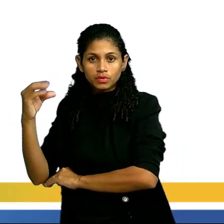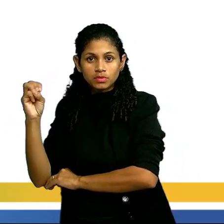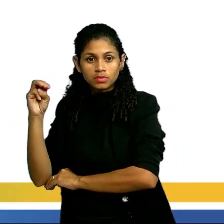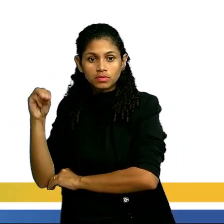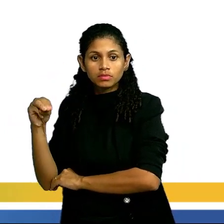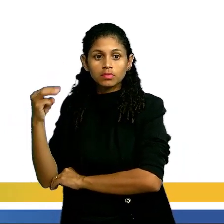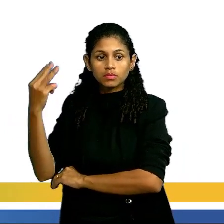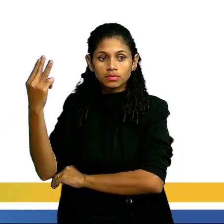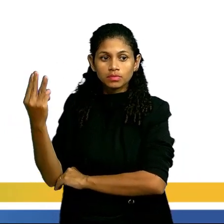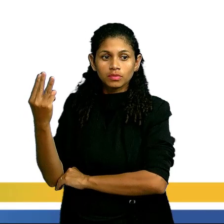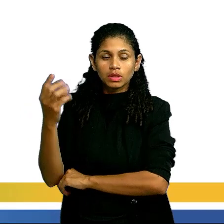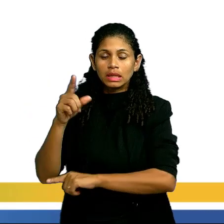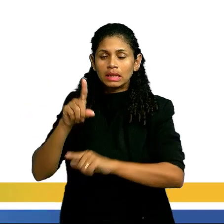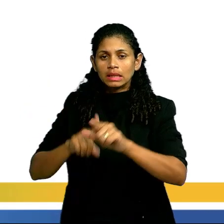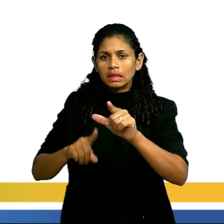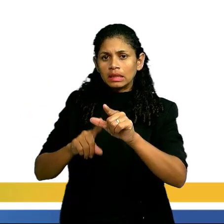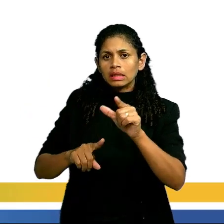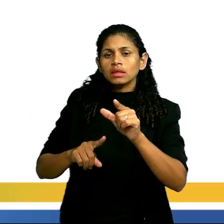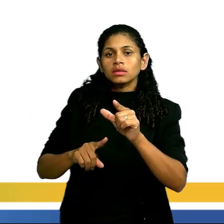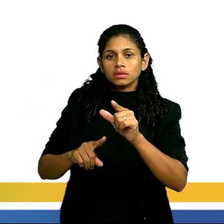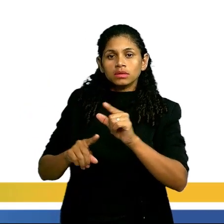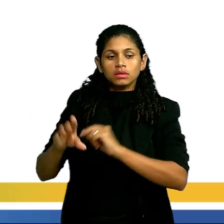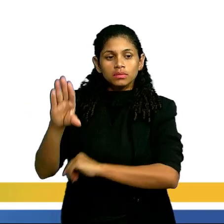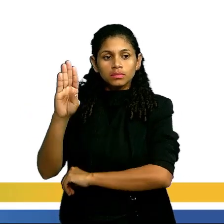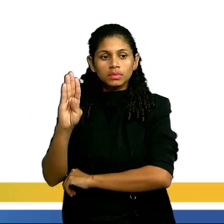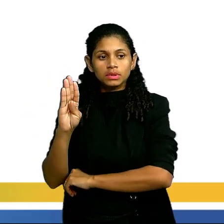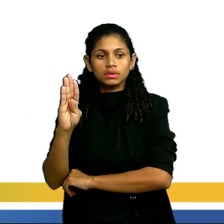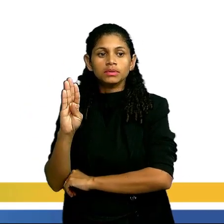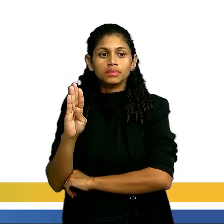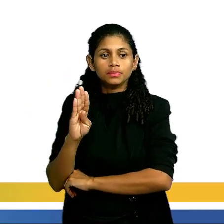46.980 centímetros cúbicos. Isso é o assento.